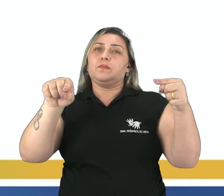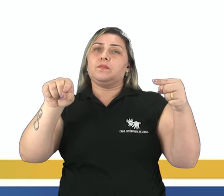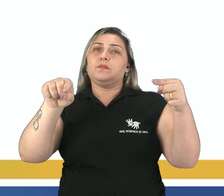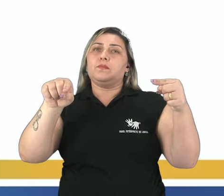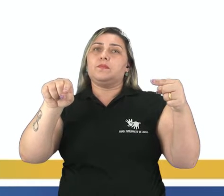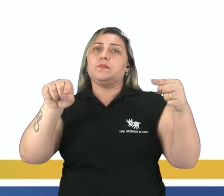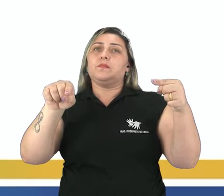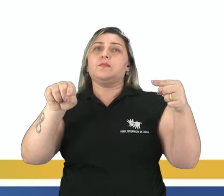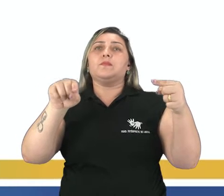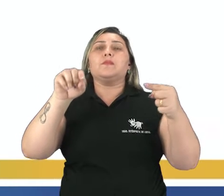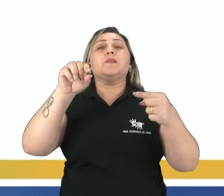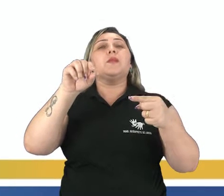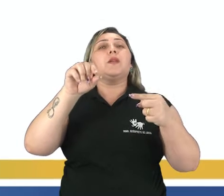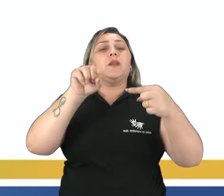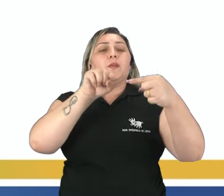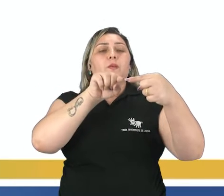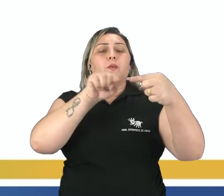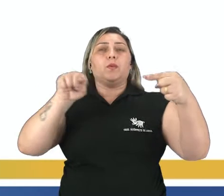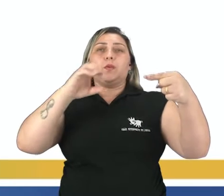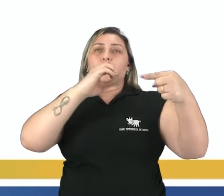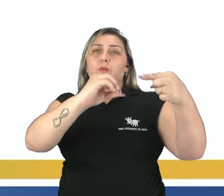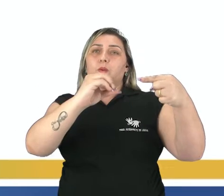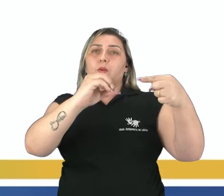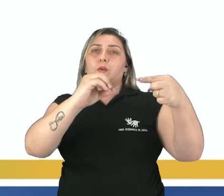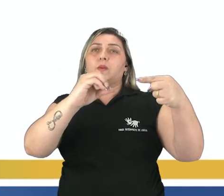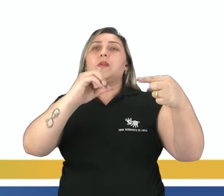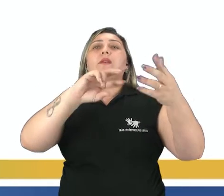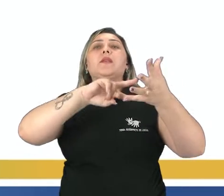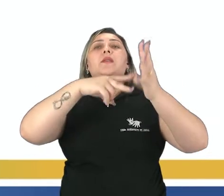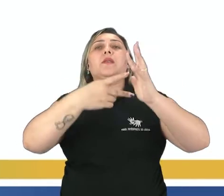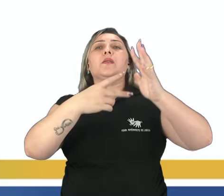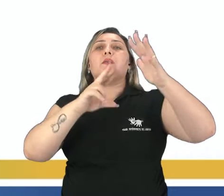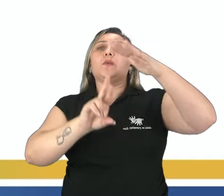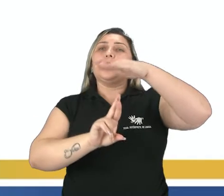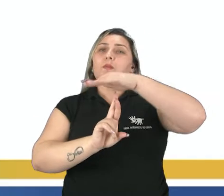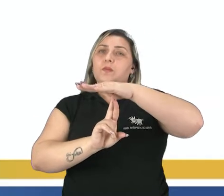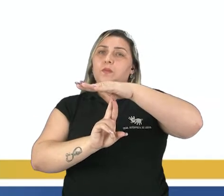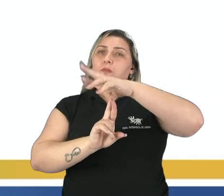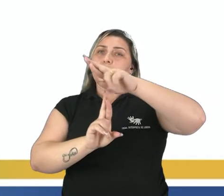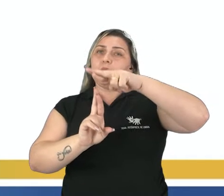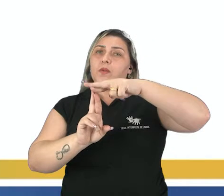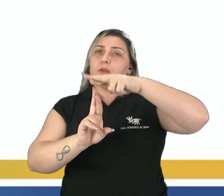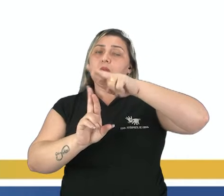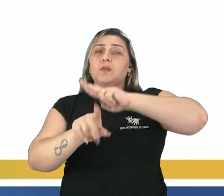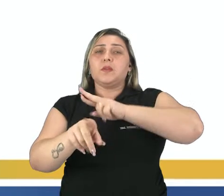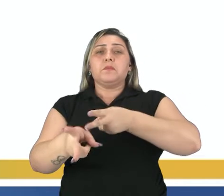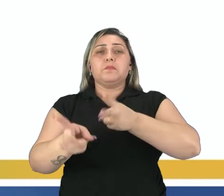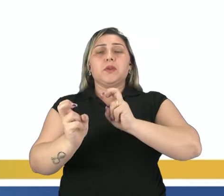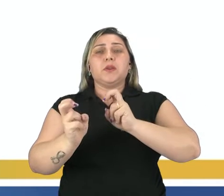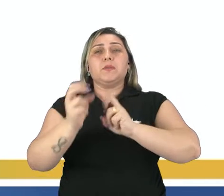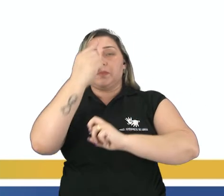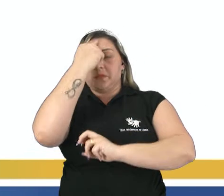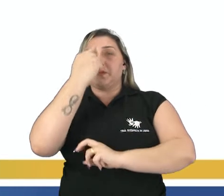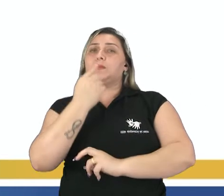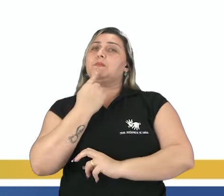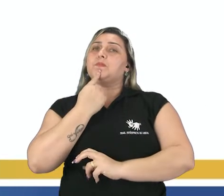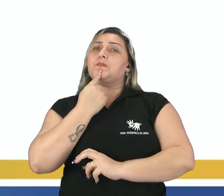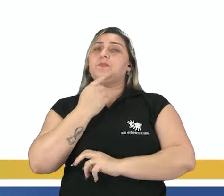centro O e equivale ao raio R. E aí vocês vão perceber na